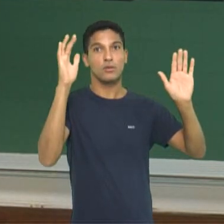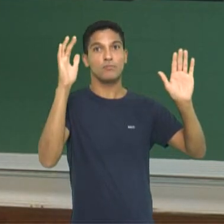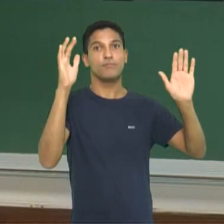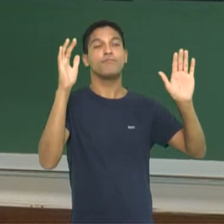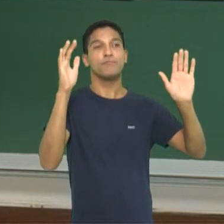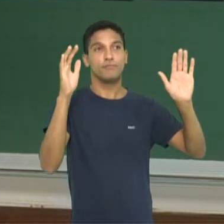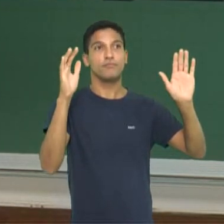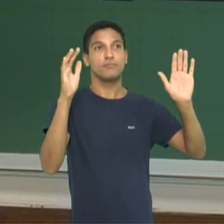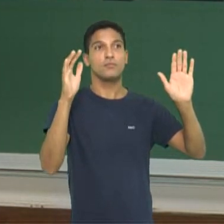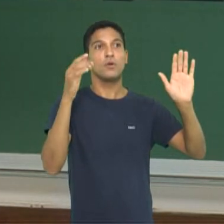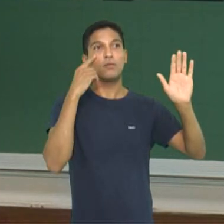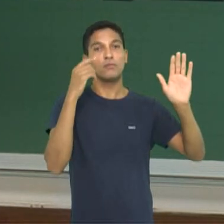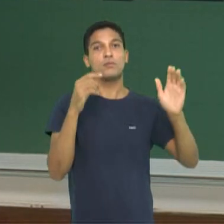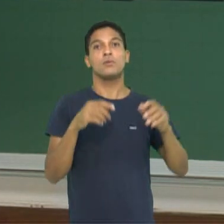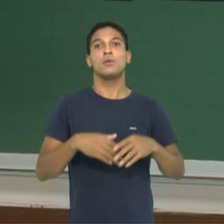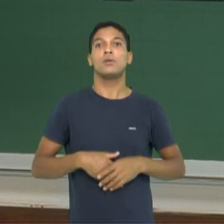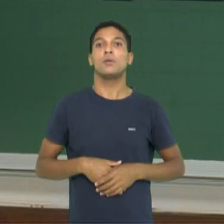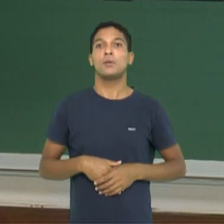no Enem.